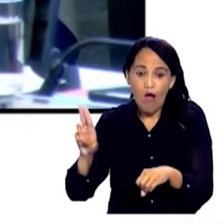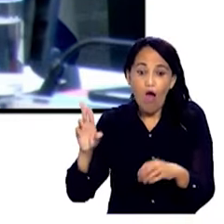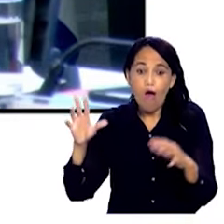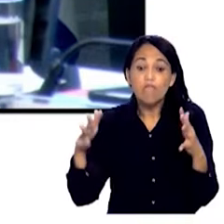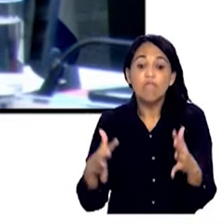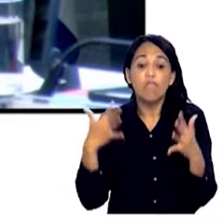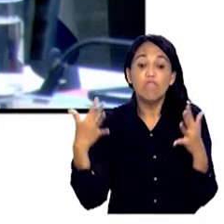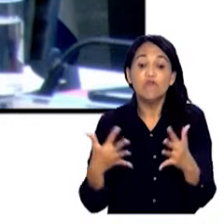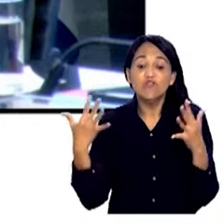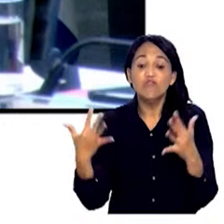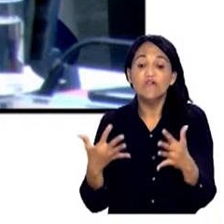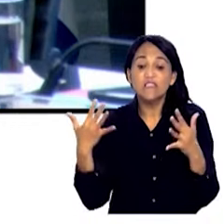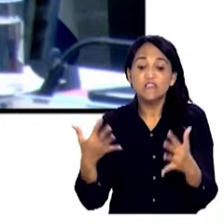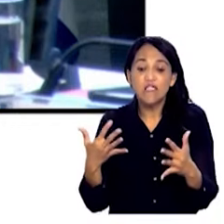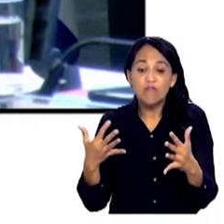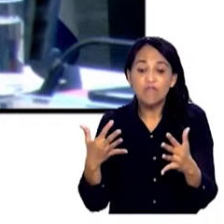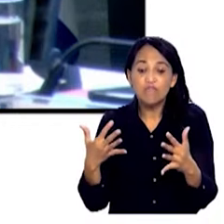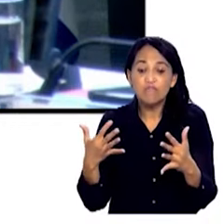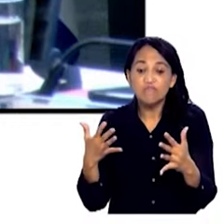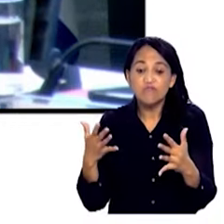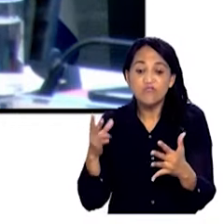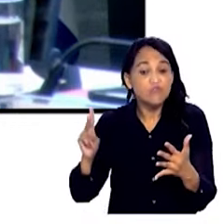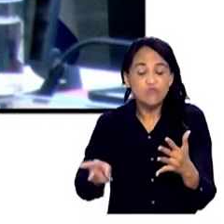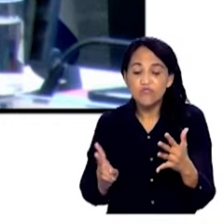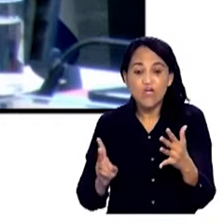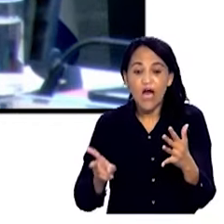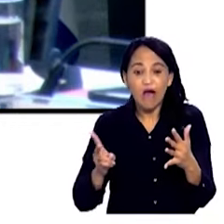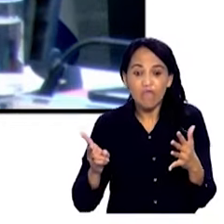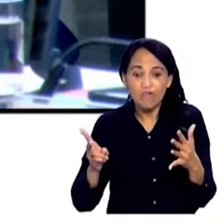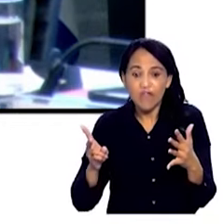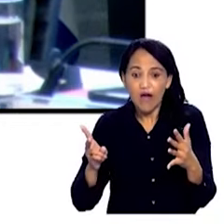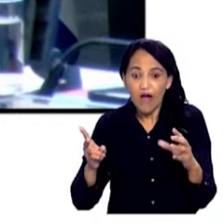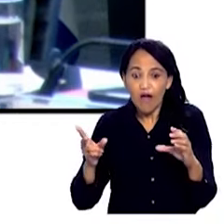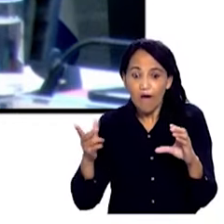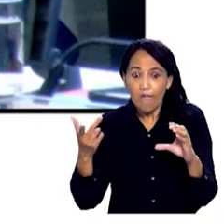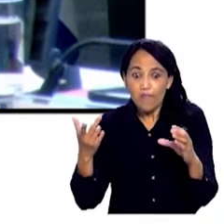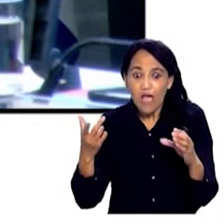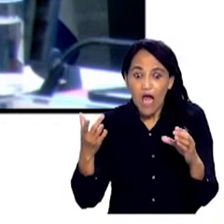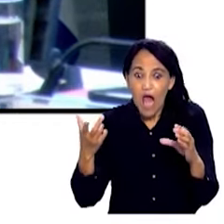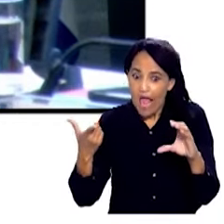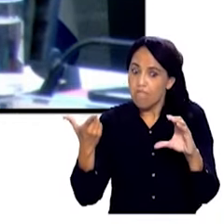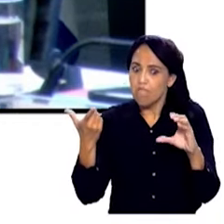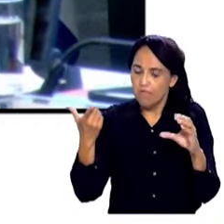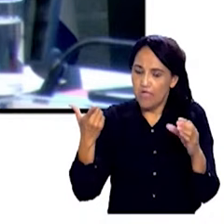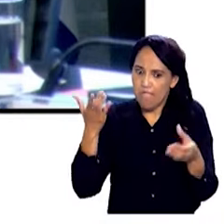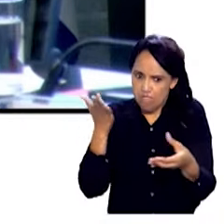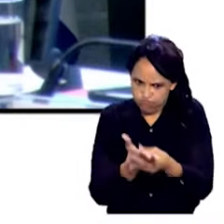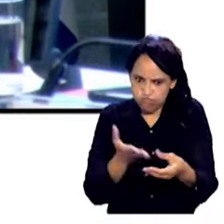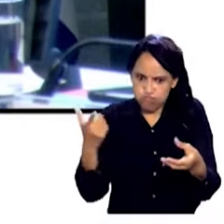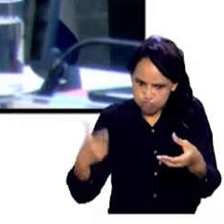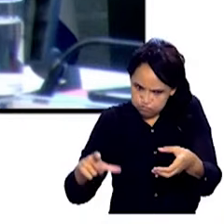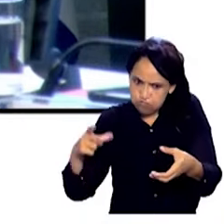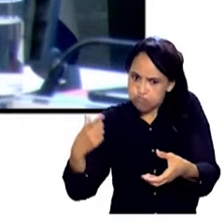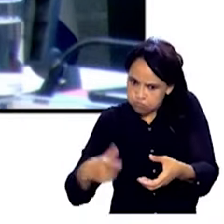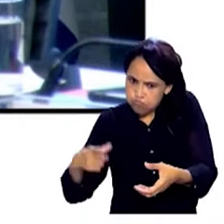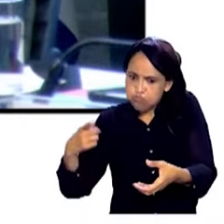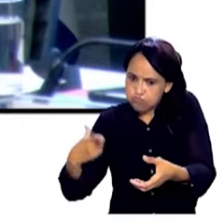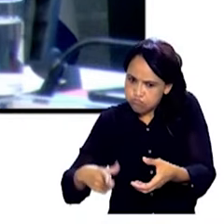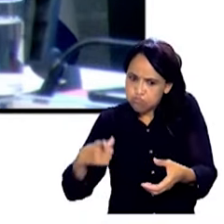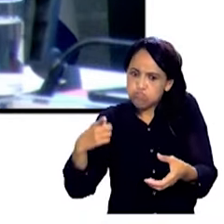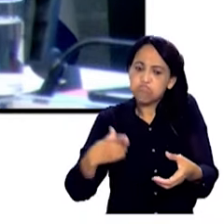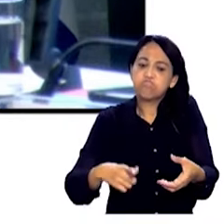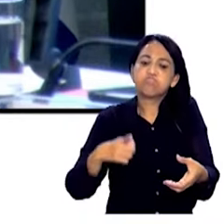seriada hum casos repetitivo no Brasil exatamente o mesmo a primeira vez que a CTE tem usado